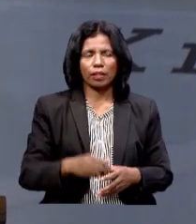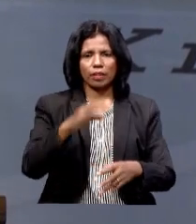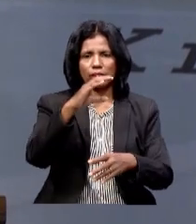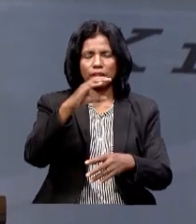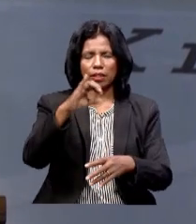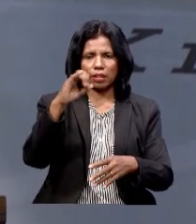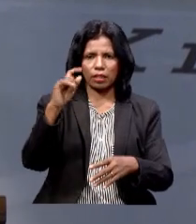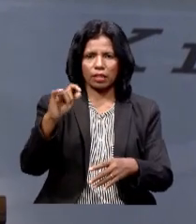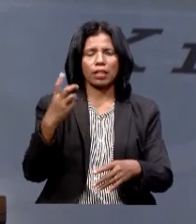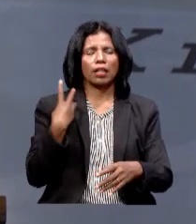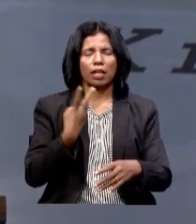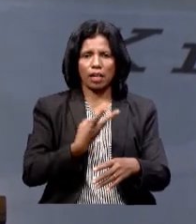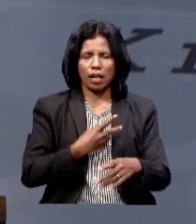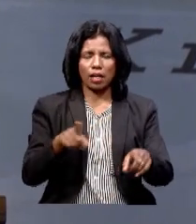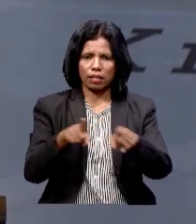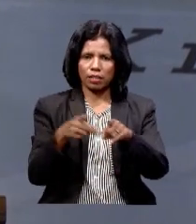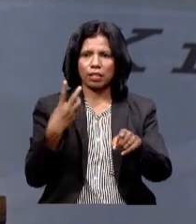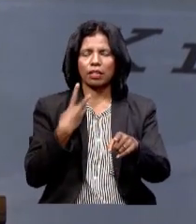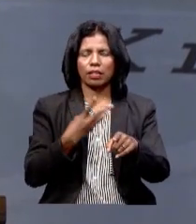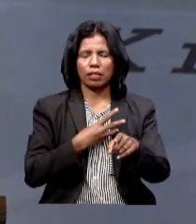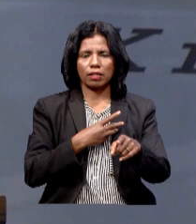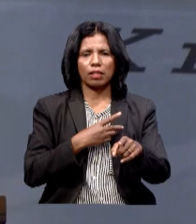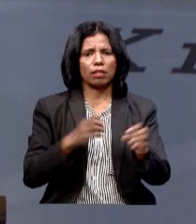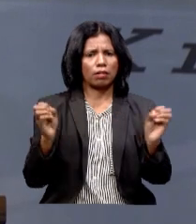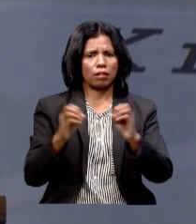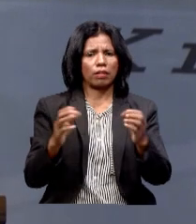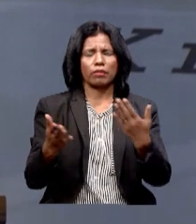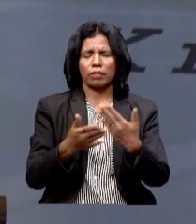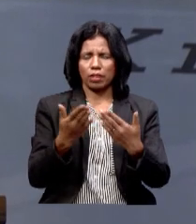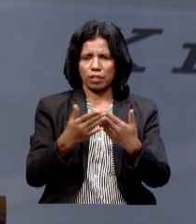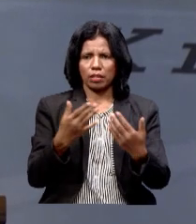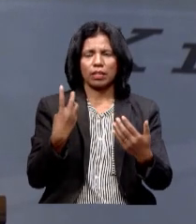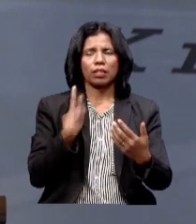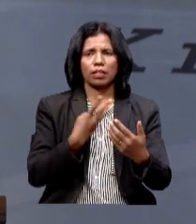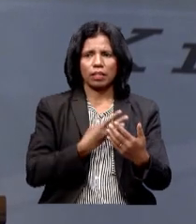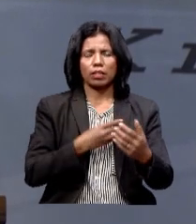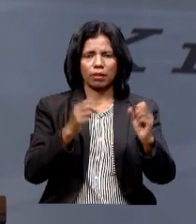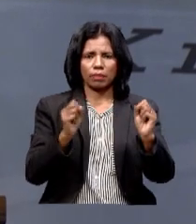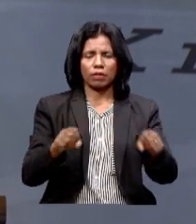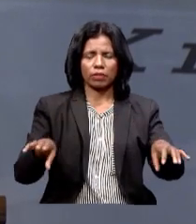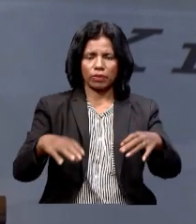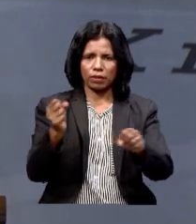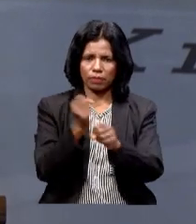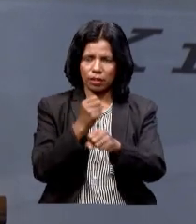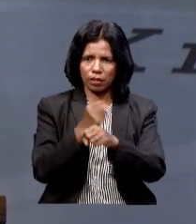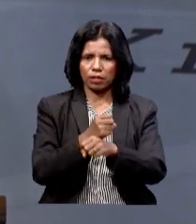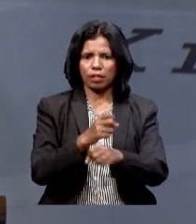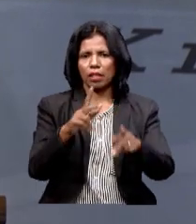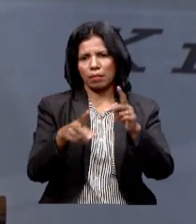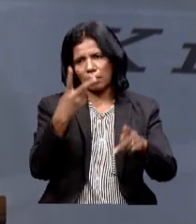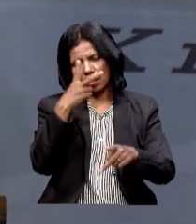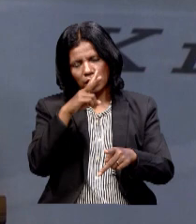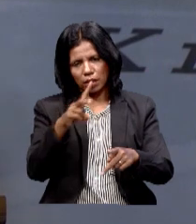nossa íntegra escreve de uma, talavalo las fácil. Também 12 anos de Lara, em Babalu Haré, lá